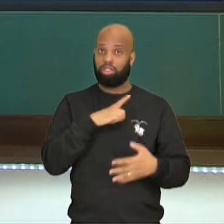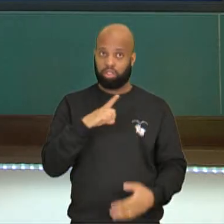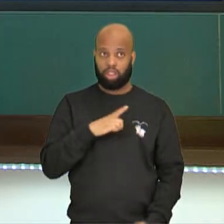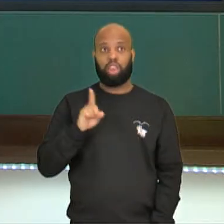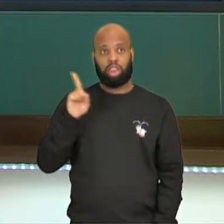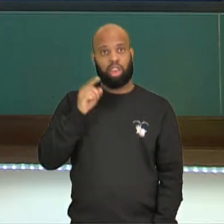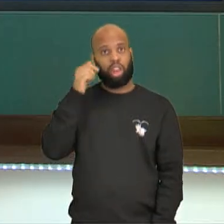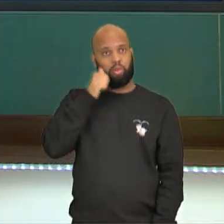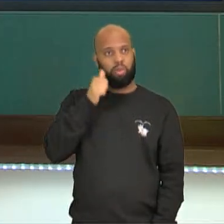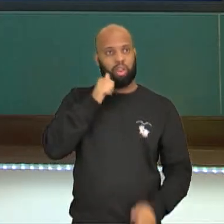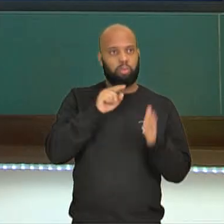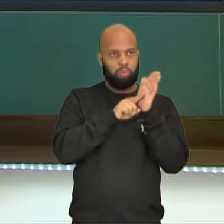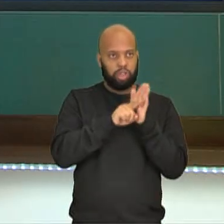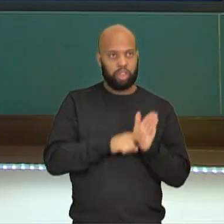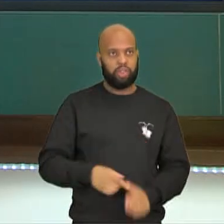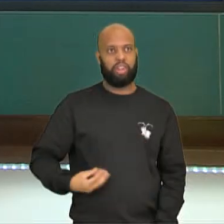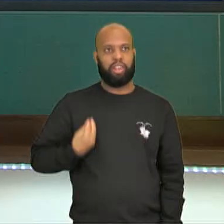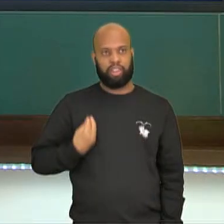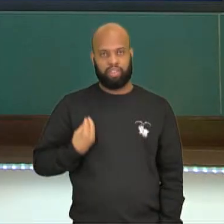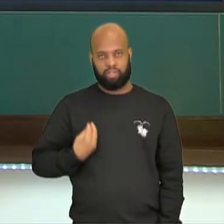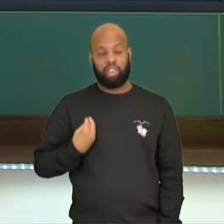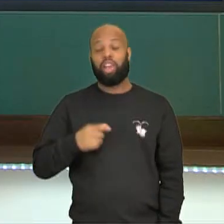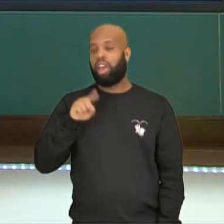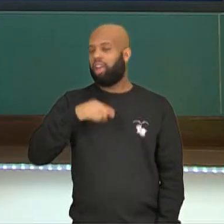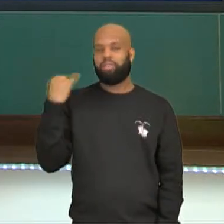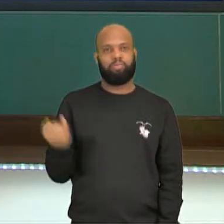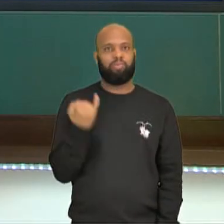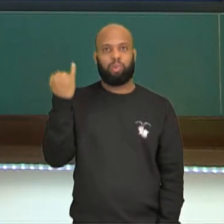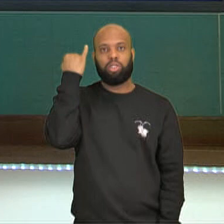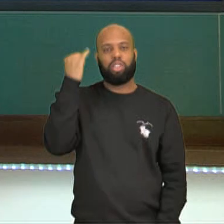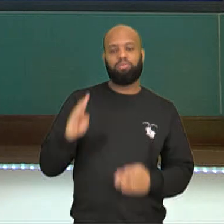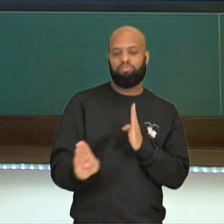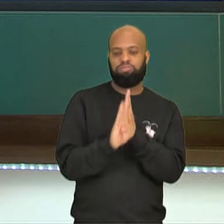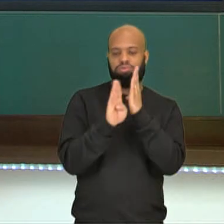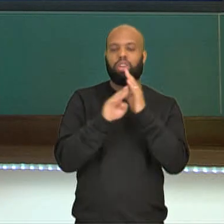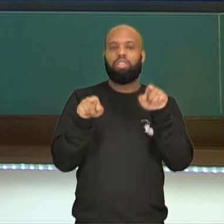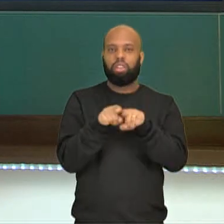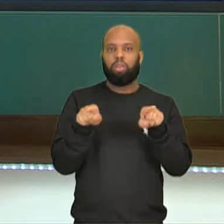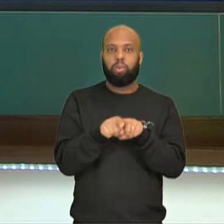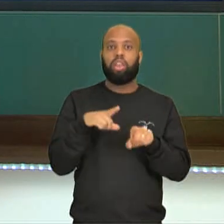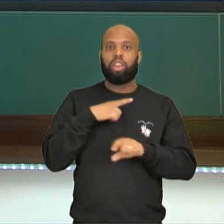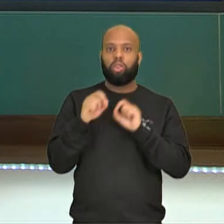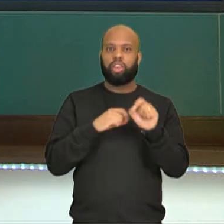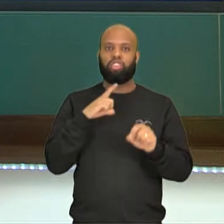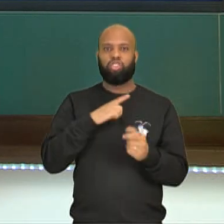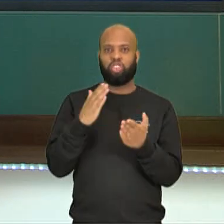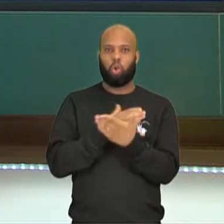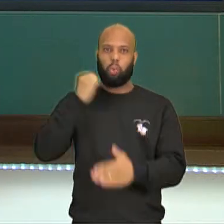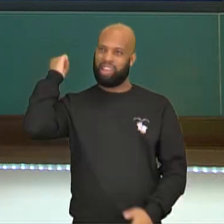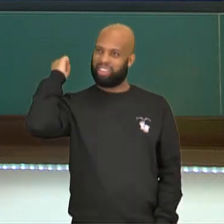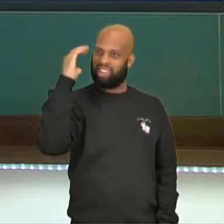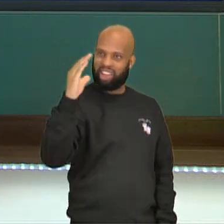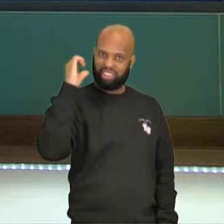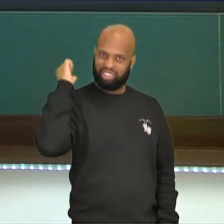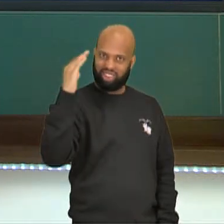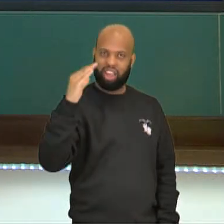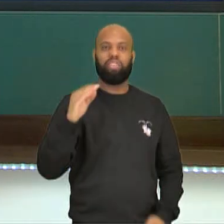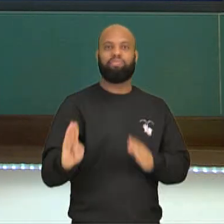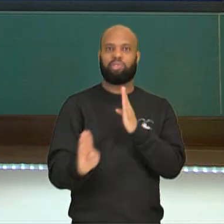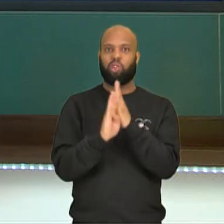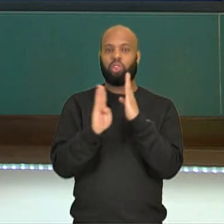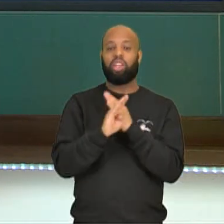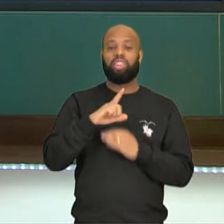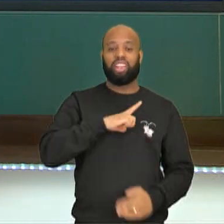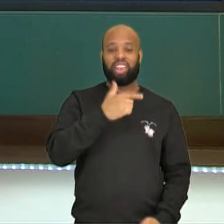viva ainda. Foi fundamental para suas descobertas, pontas de lanças com mais de 24.000 anos de idade.